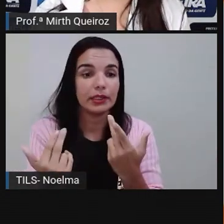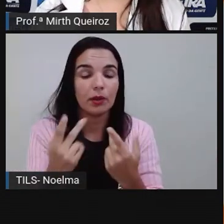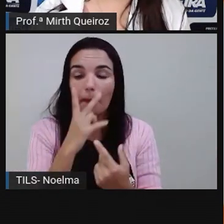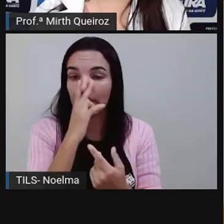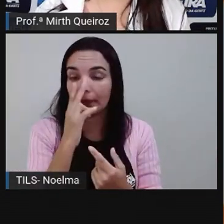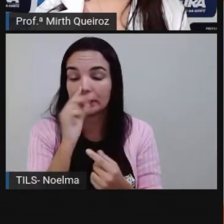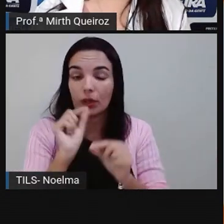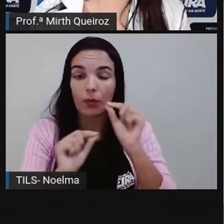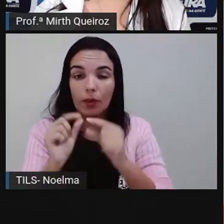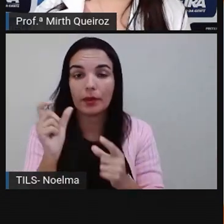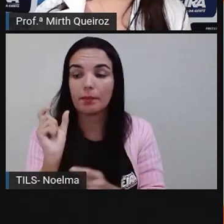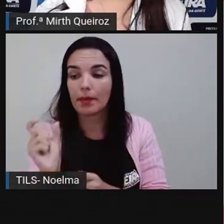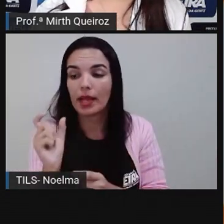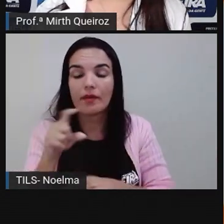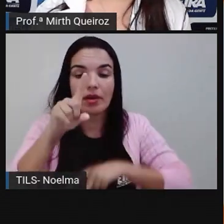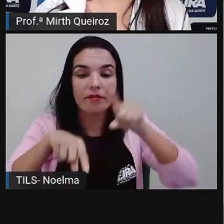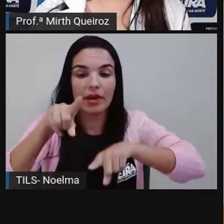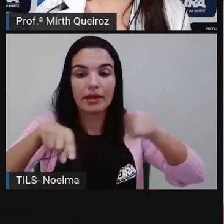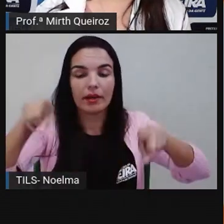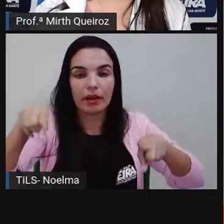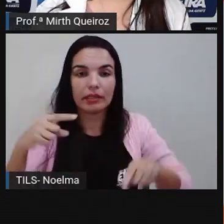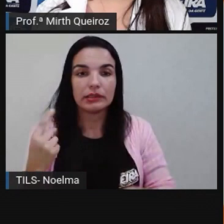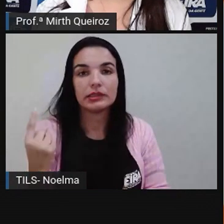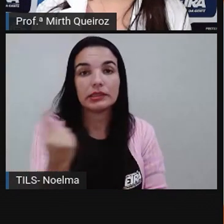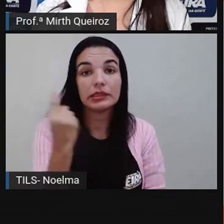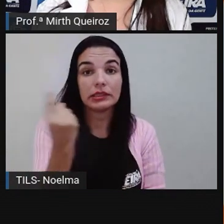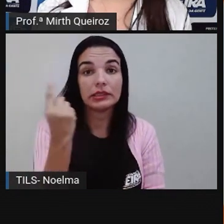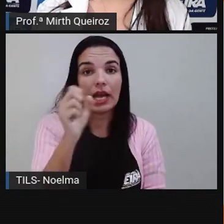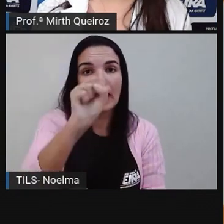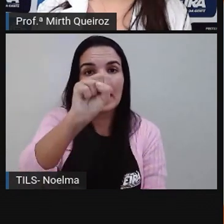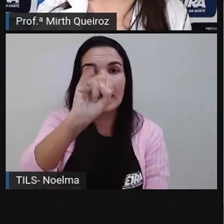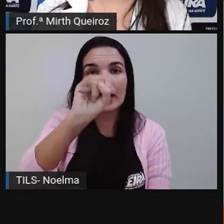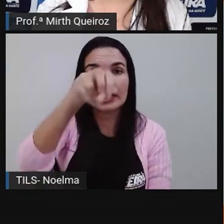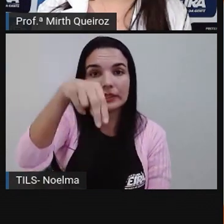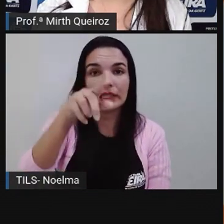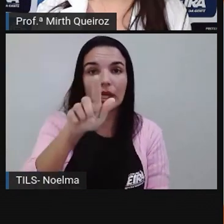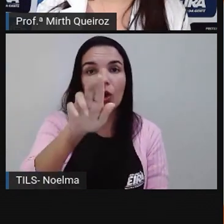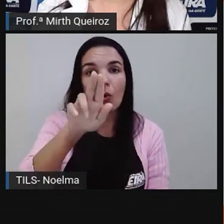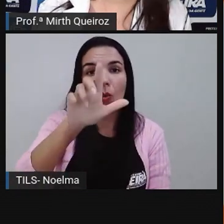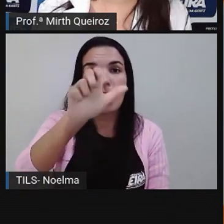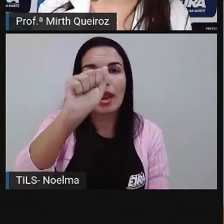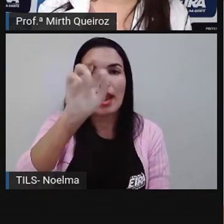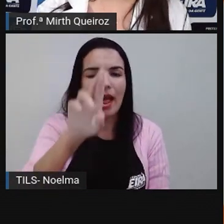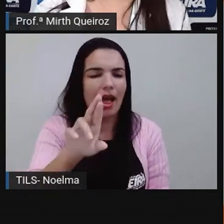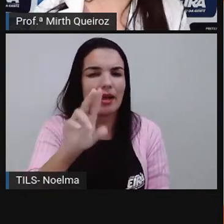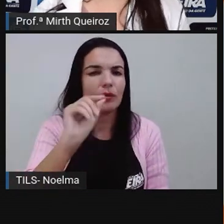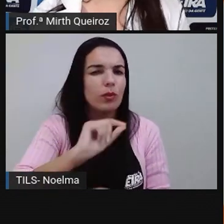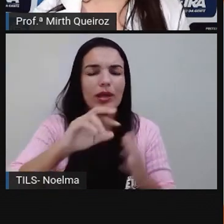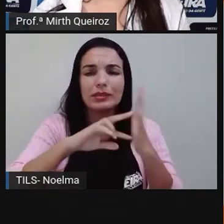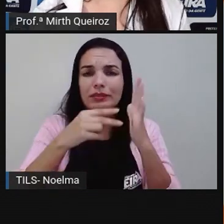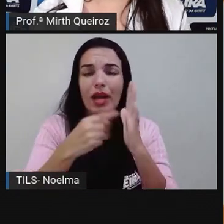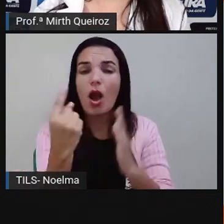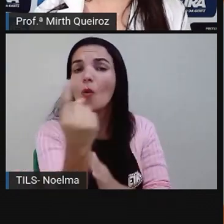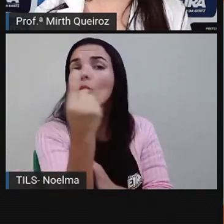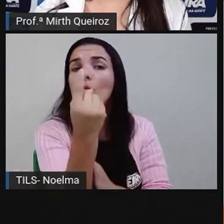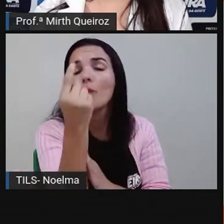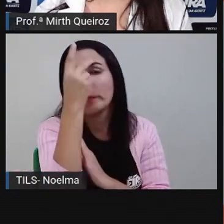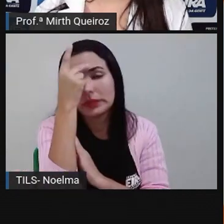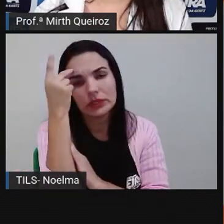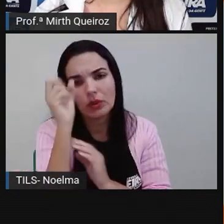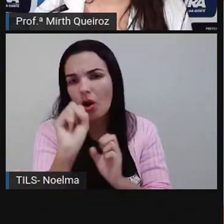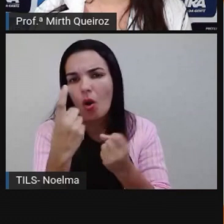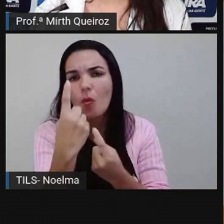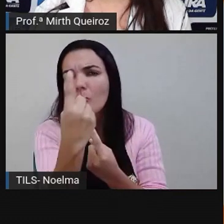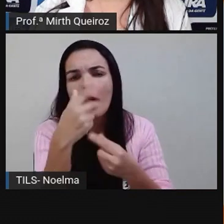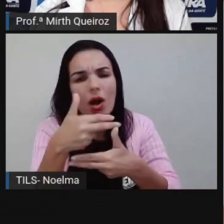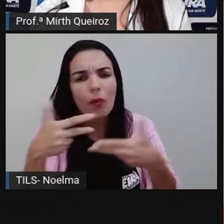palavras variáveis, né? Singular refere-se a apenas uma coisa, ou uma pessoa, ou um objeto. Plural se refere a